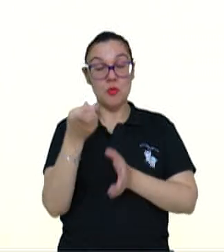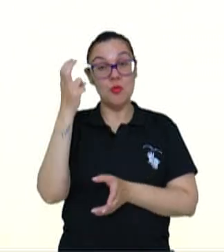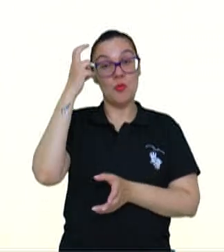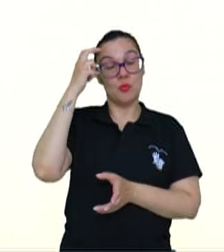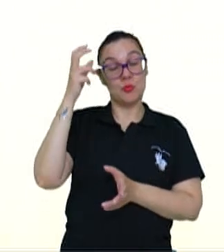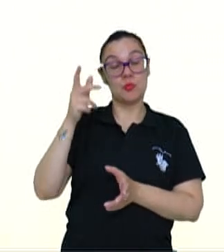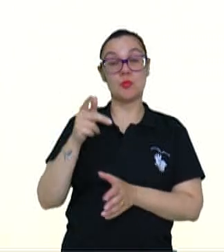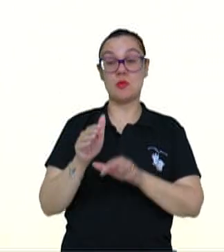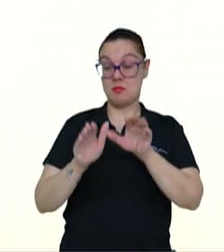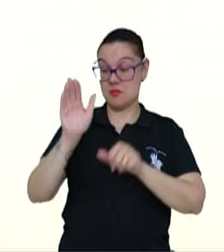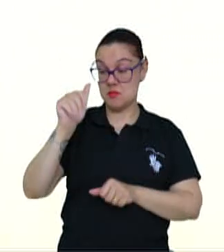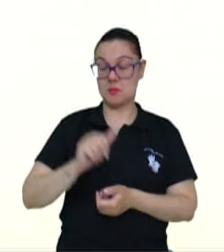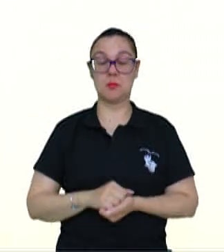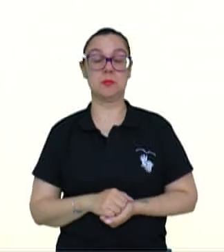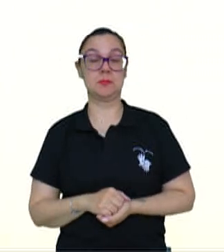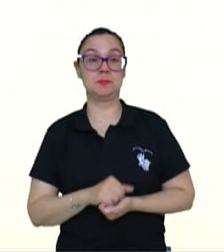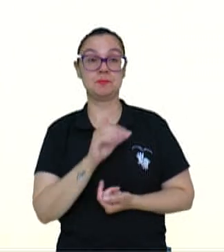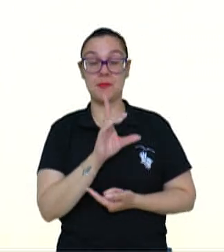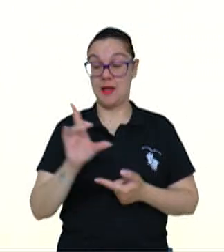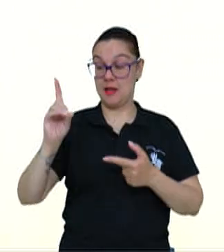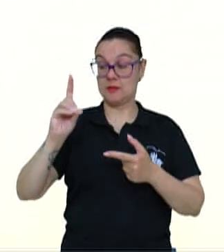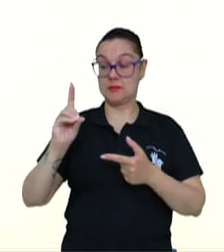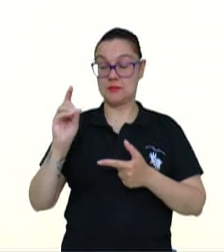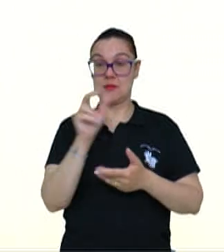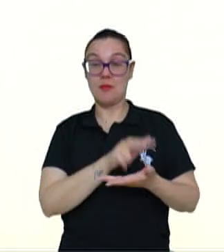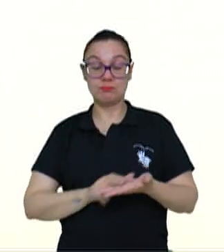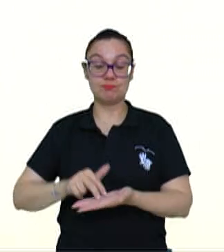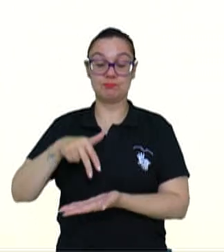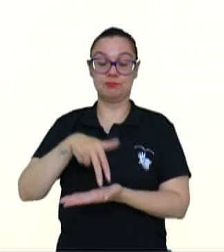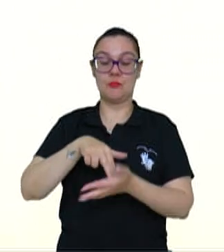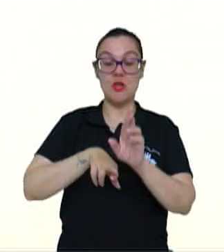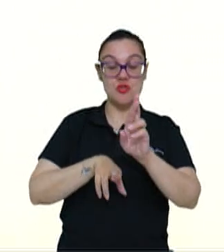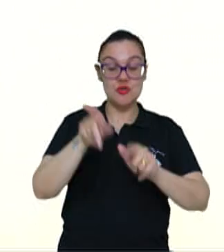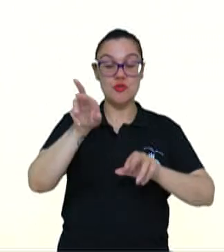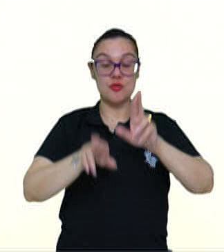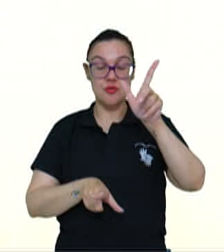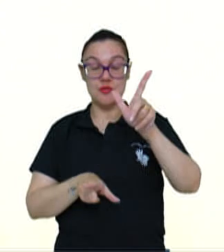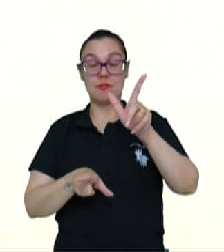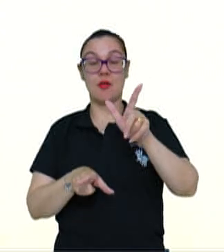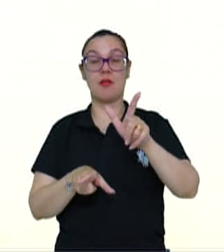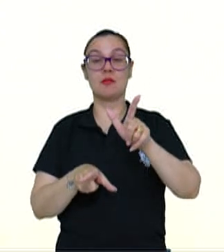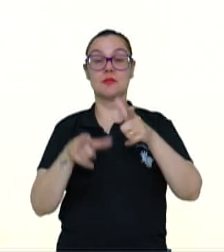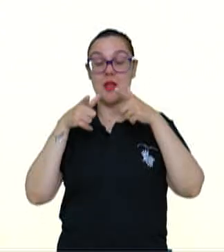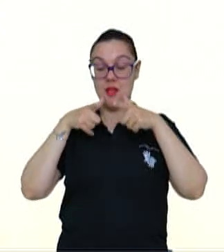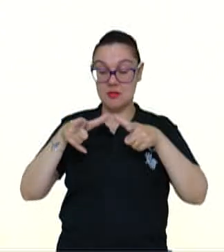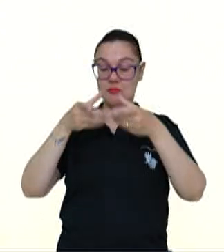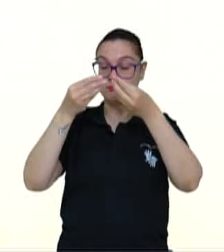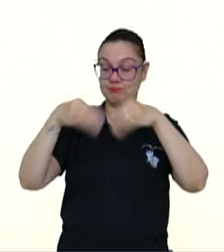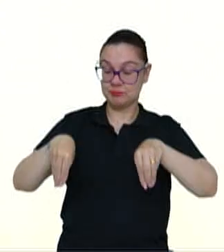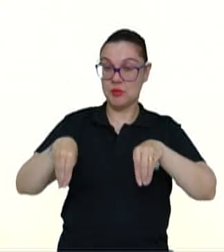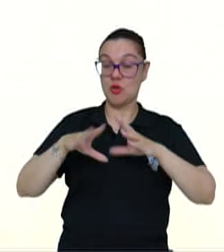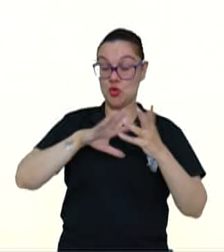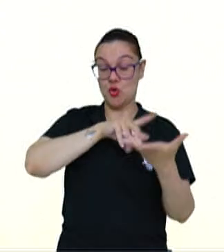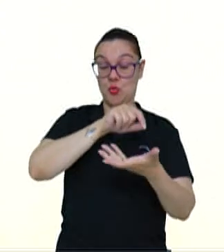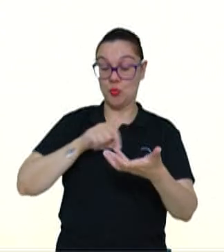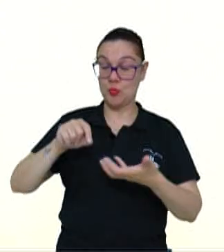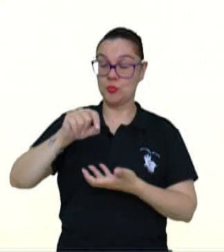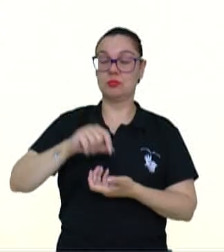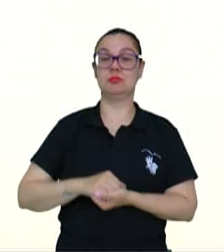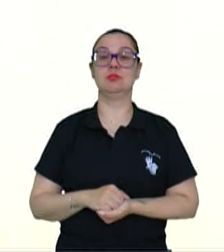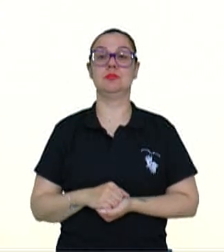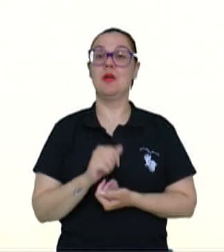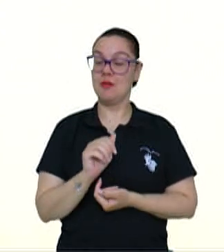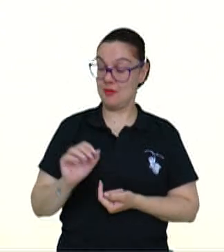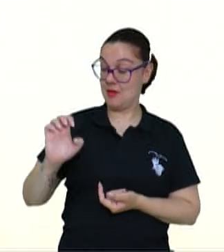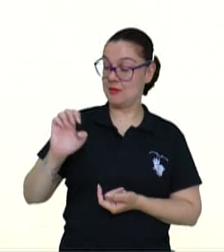hispânica. Letra D. A consolidação das diferenças da língua prejudica sua projeção mundial. E a